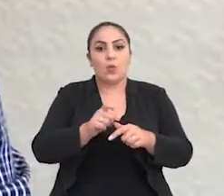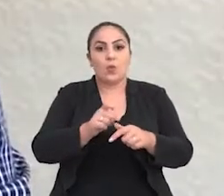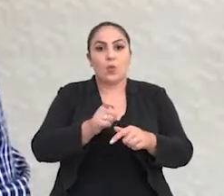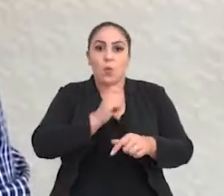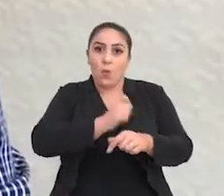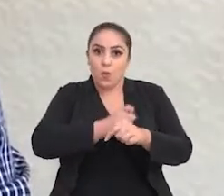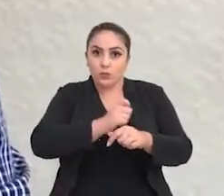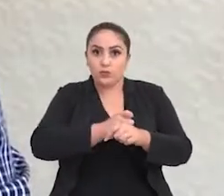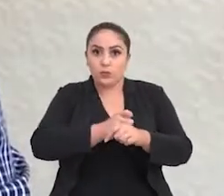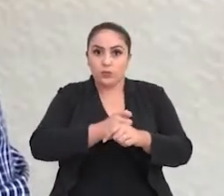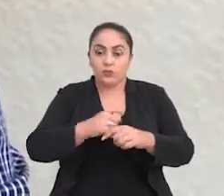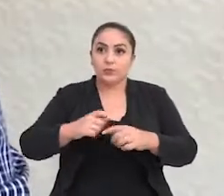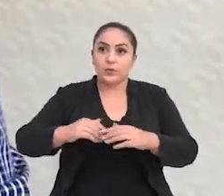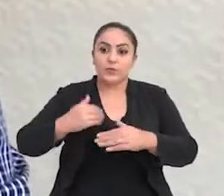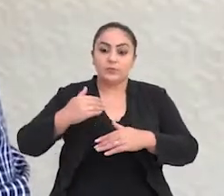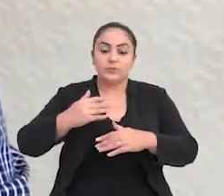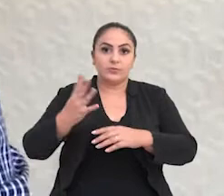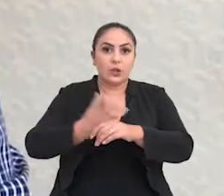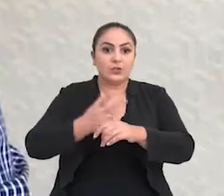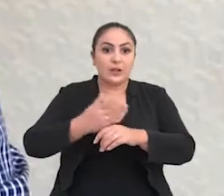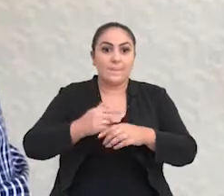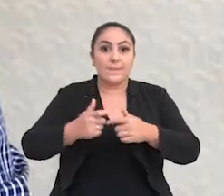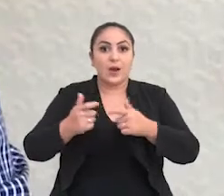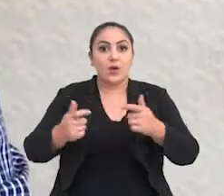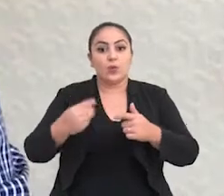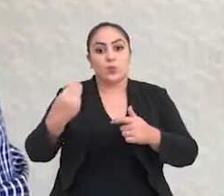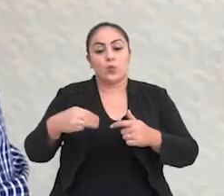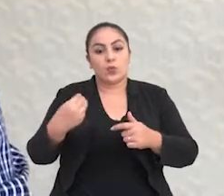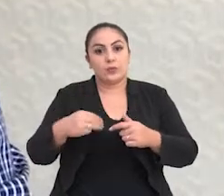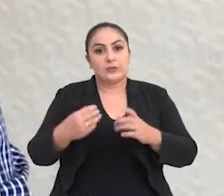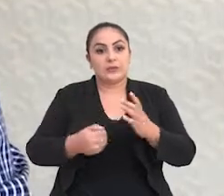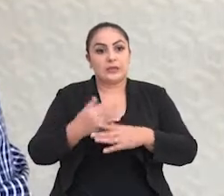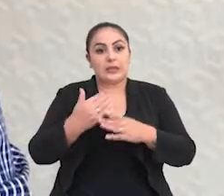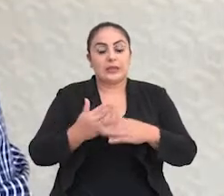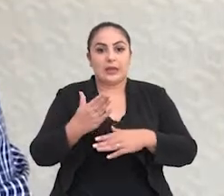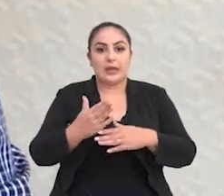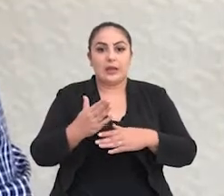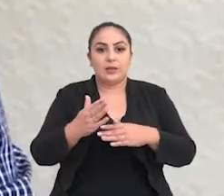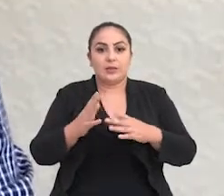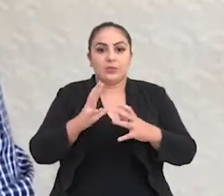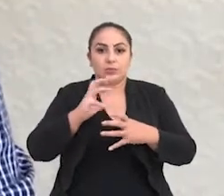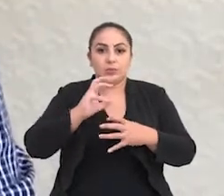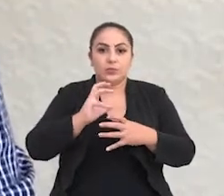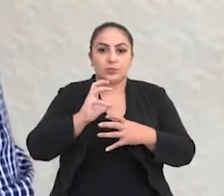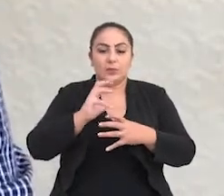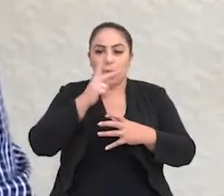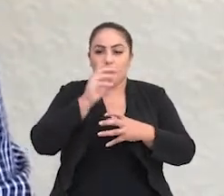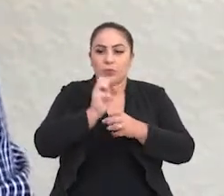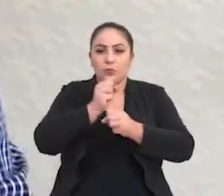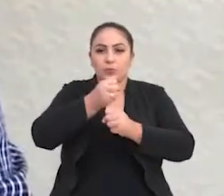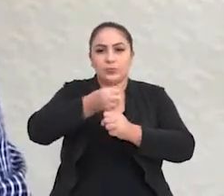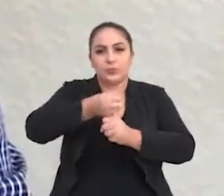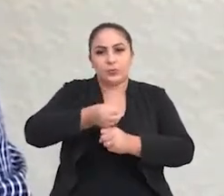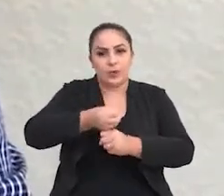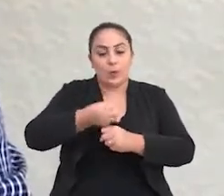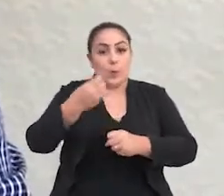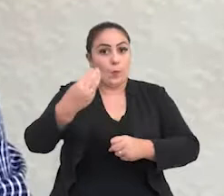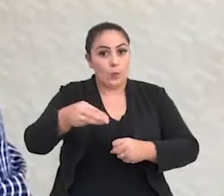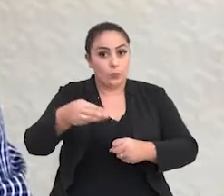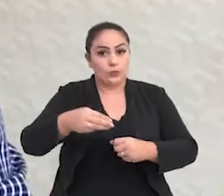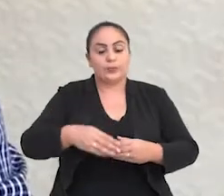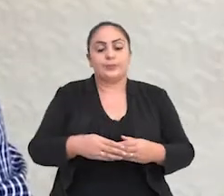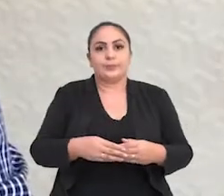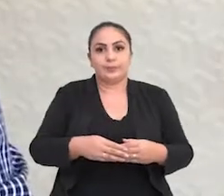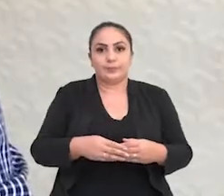osso cresce numa velocidade maior do que o músculo e causa os encurtamentos musculares. O